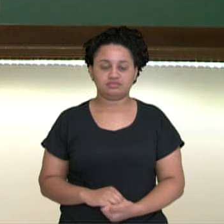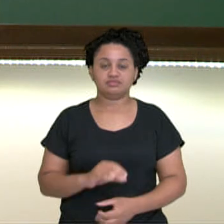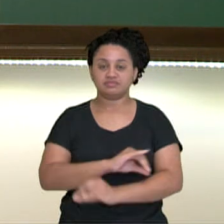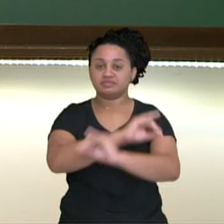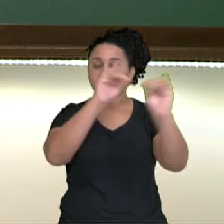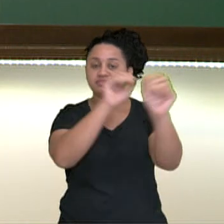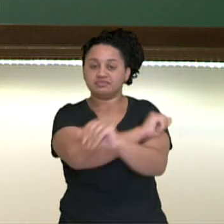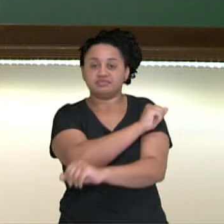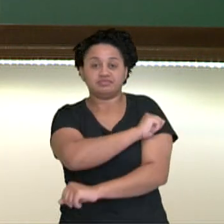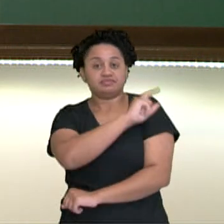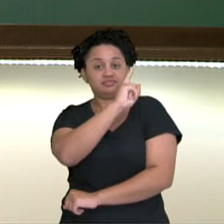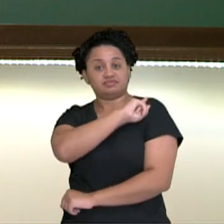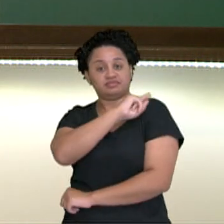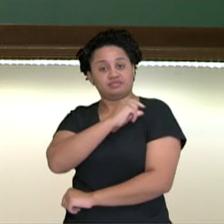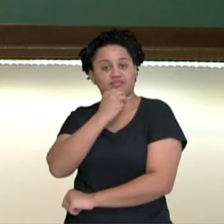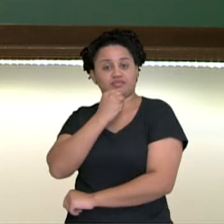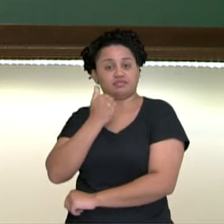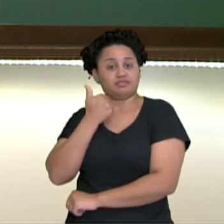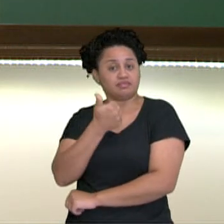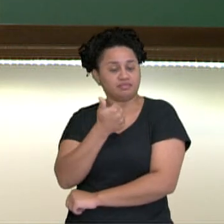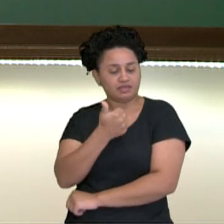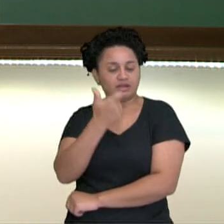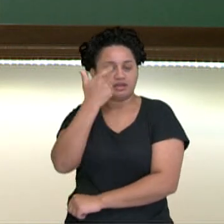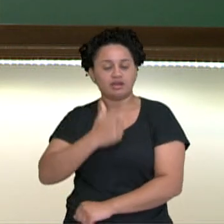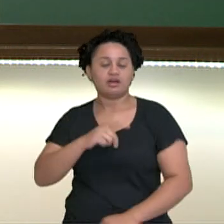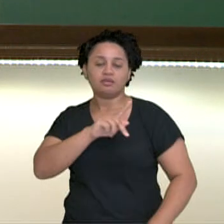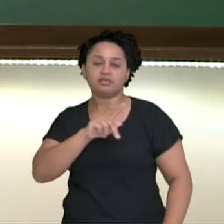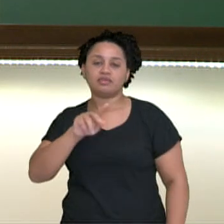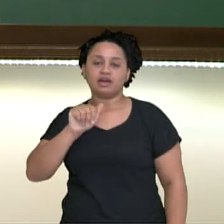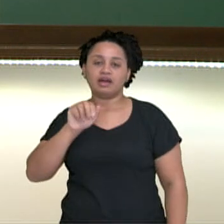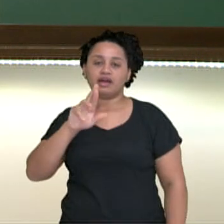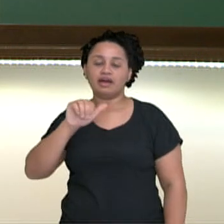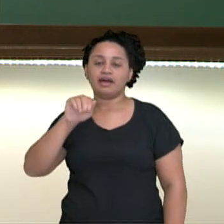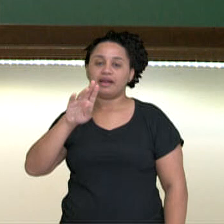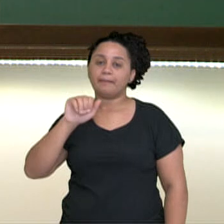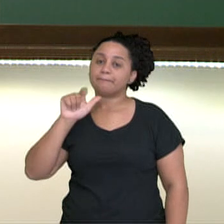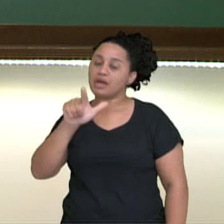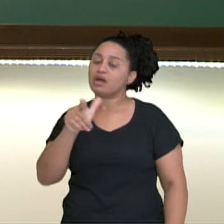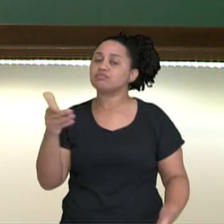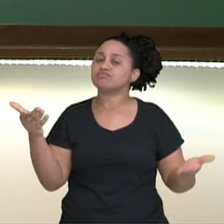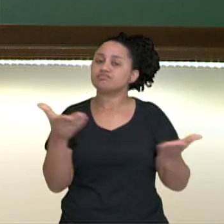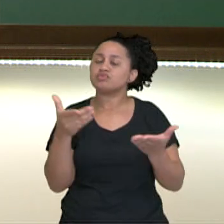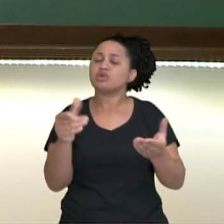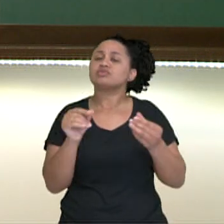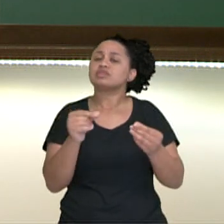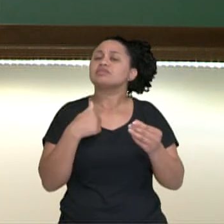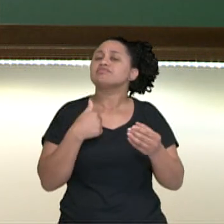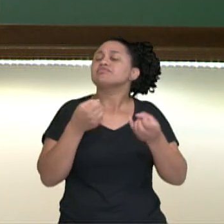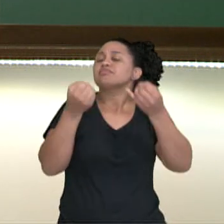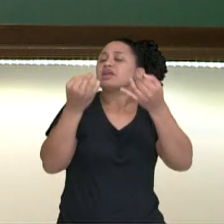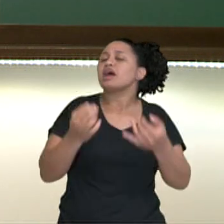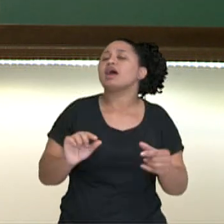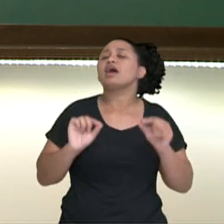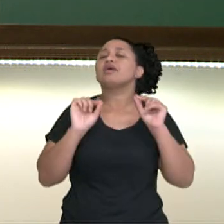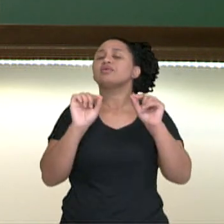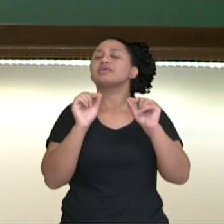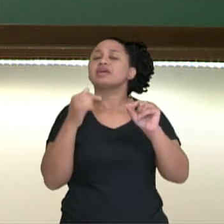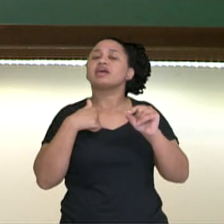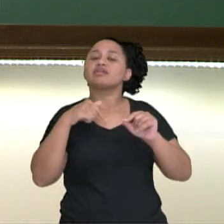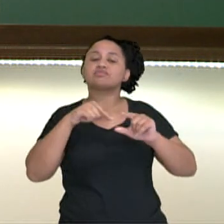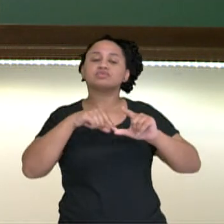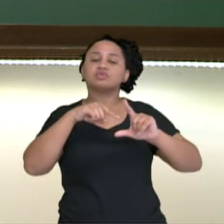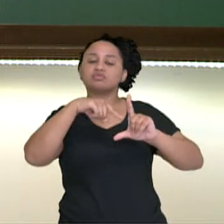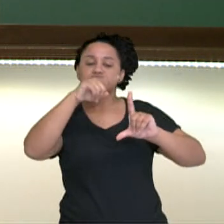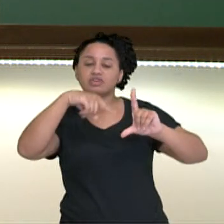Olá, estudantes da primeira série, tudo bem com vocês? Sou a professora Arabel e hoje nós estamos aqui para conversarmos um pouquinho sobre gráficos